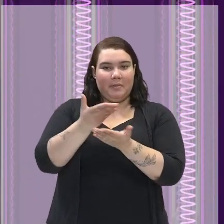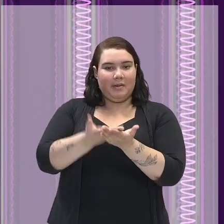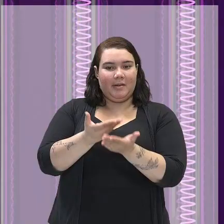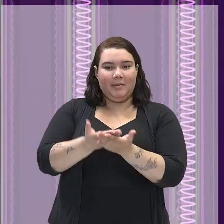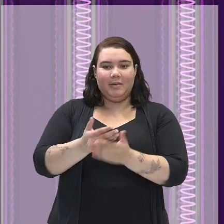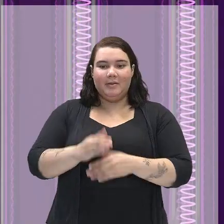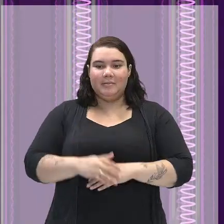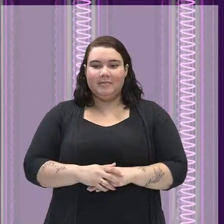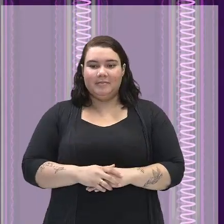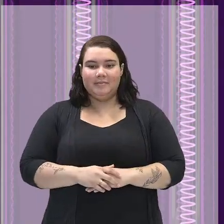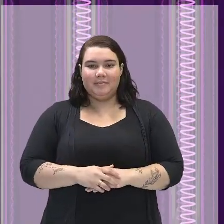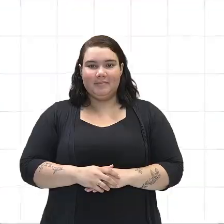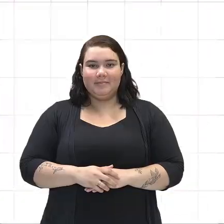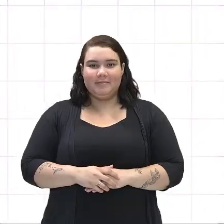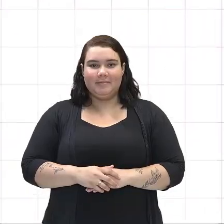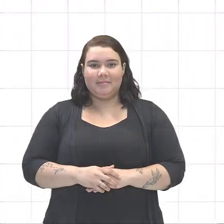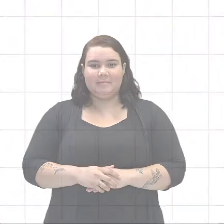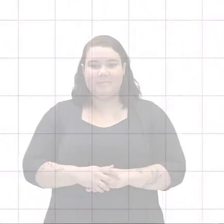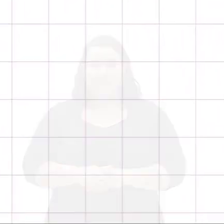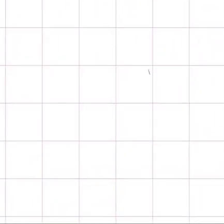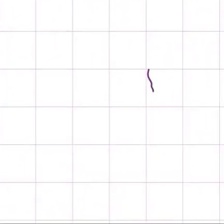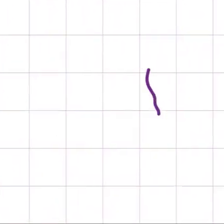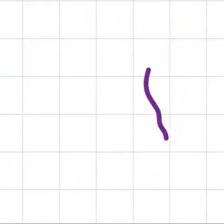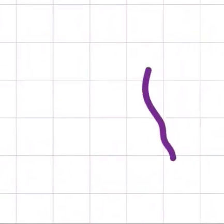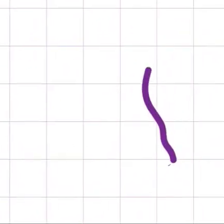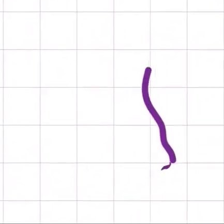nossa aula.